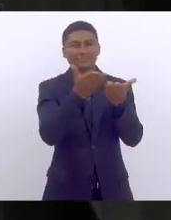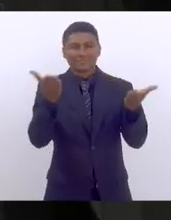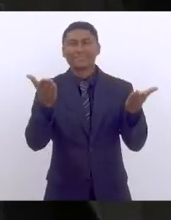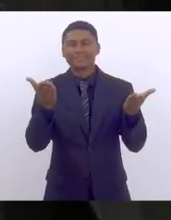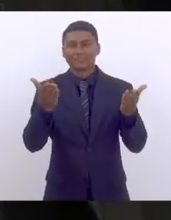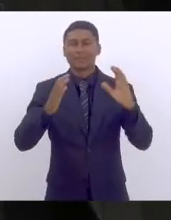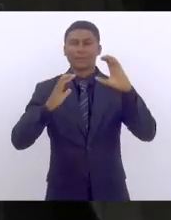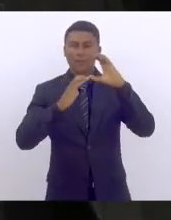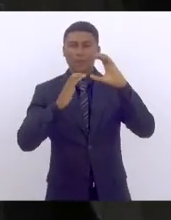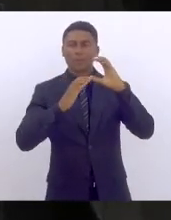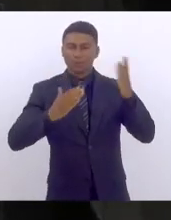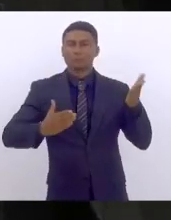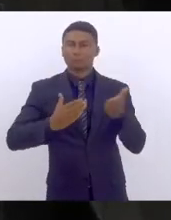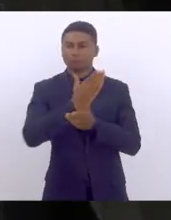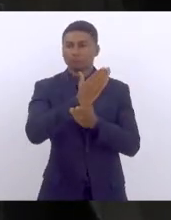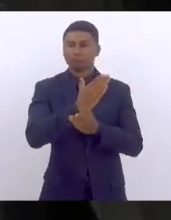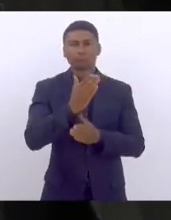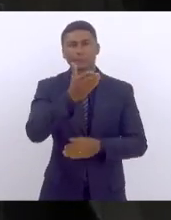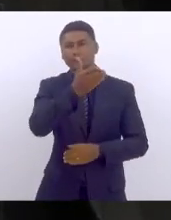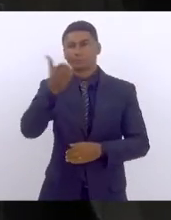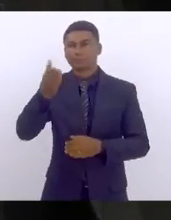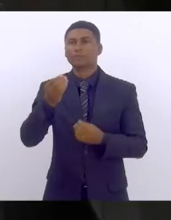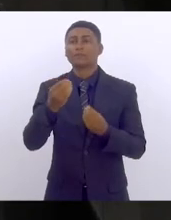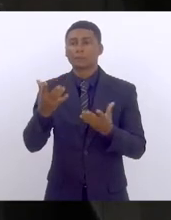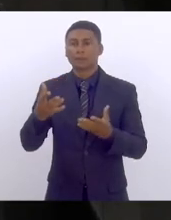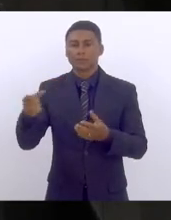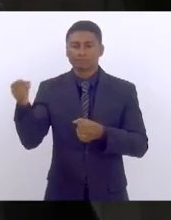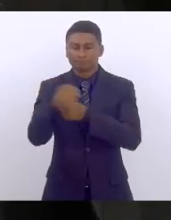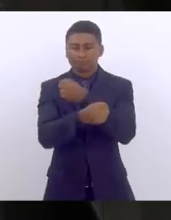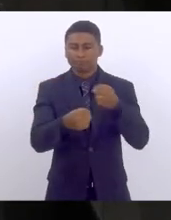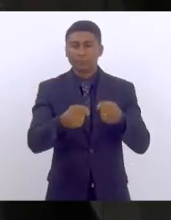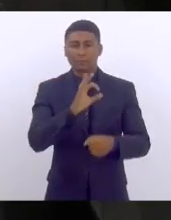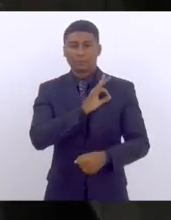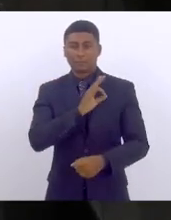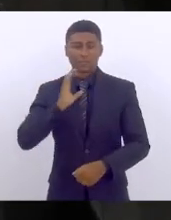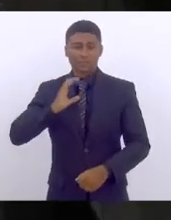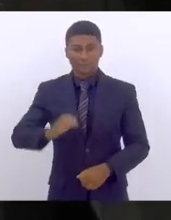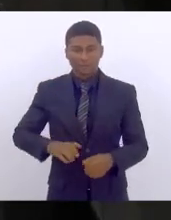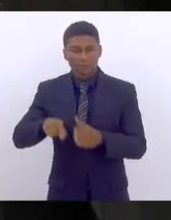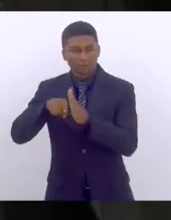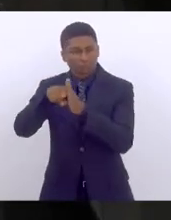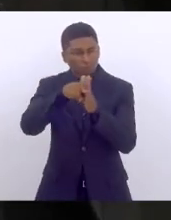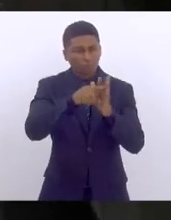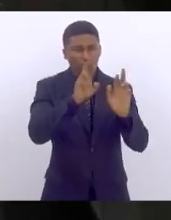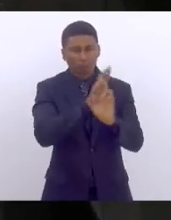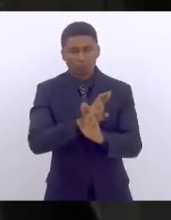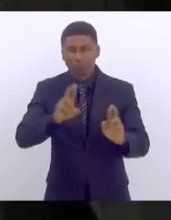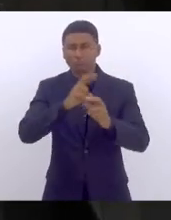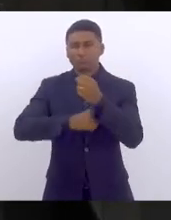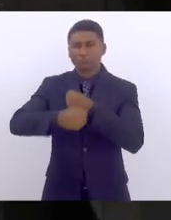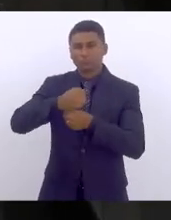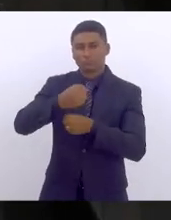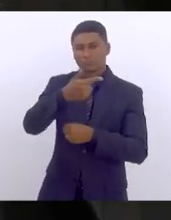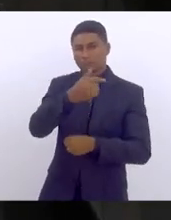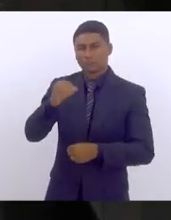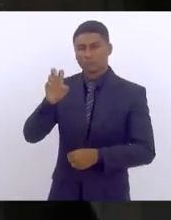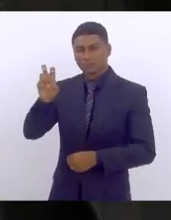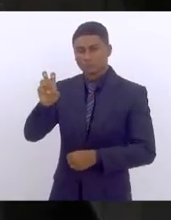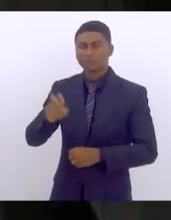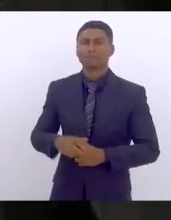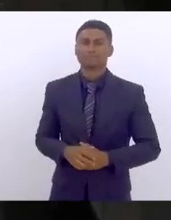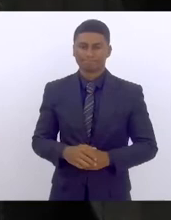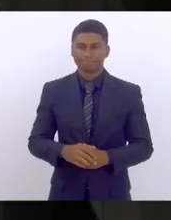aprovados em concurso público para investigador da Polícia Civil, no ano de 2005. E falo aqui, deputado Tia